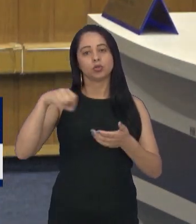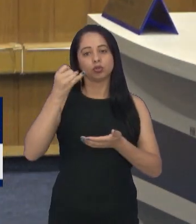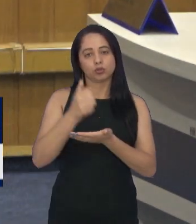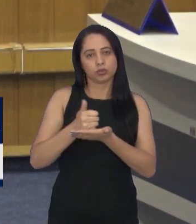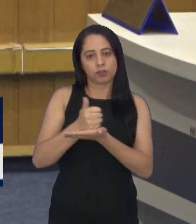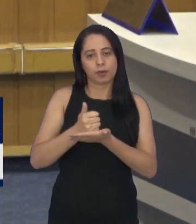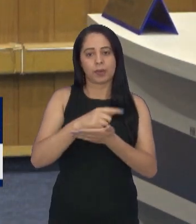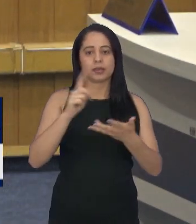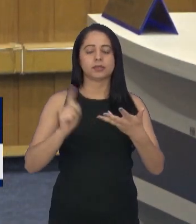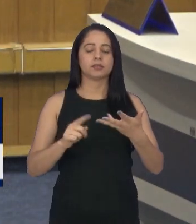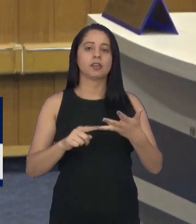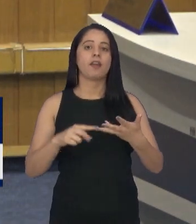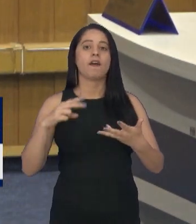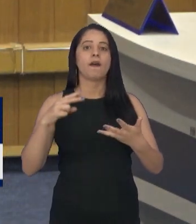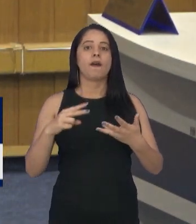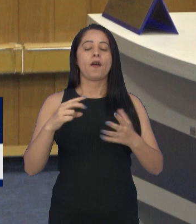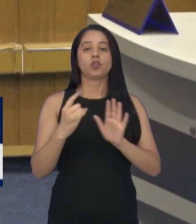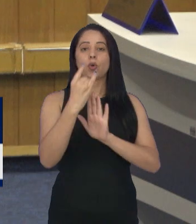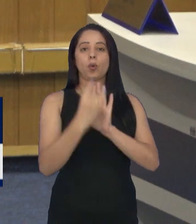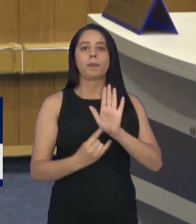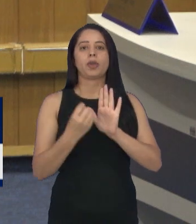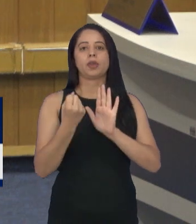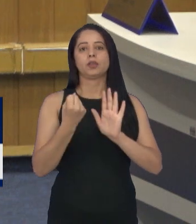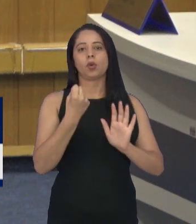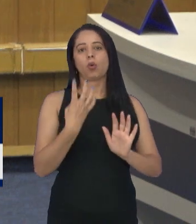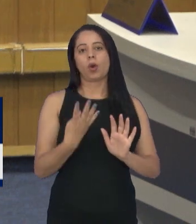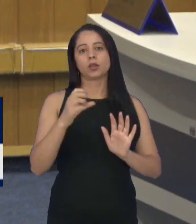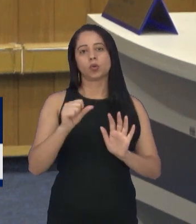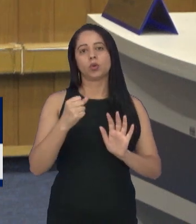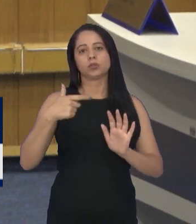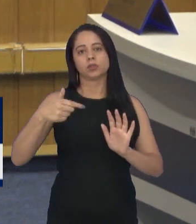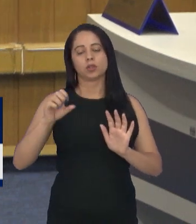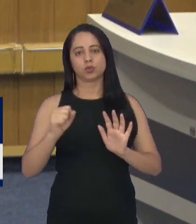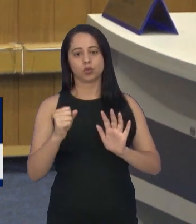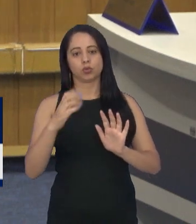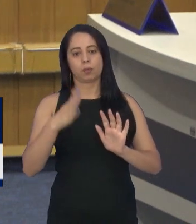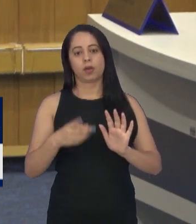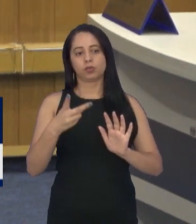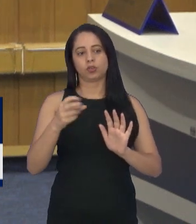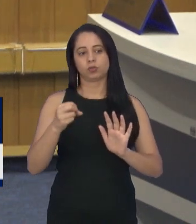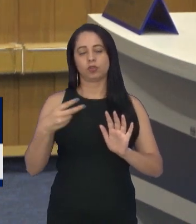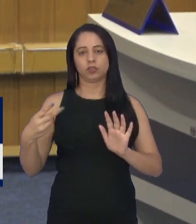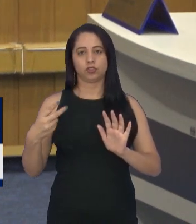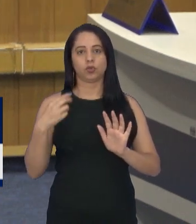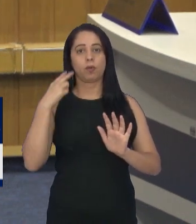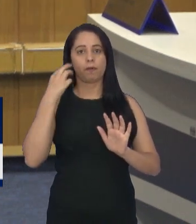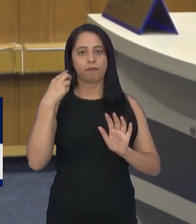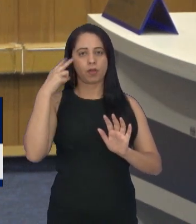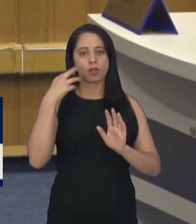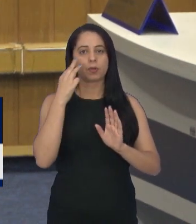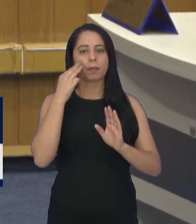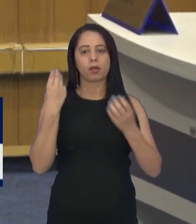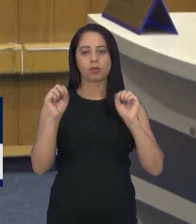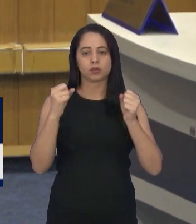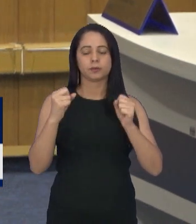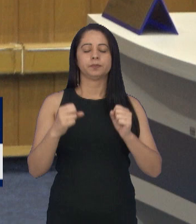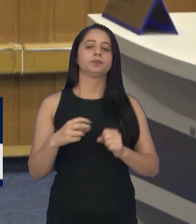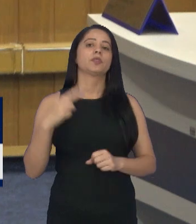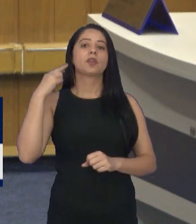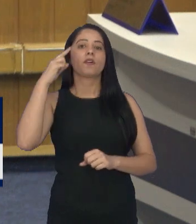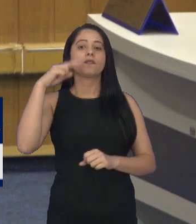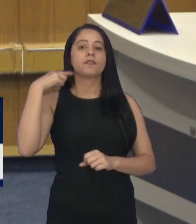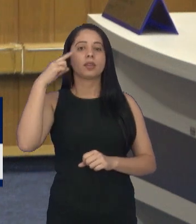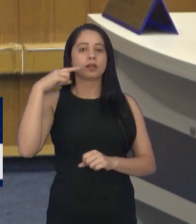outros. Processo número 4879/2021, vereador Marcão da Academia. Processo